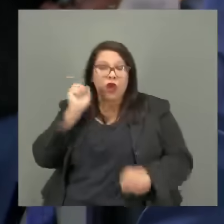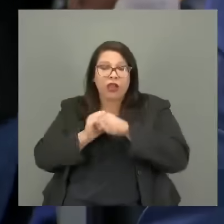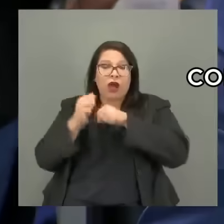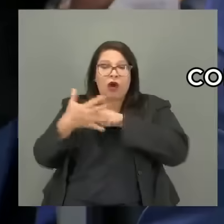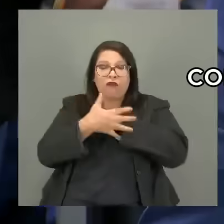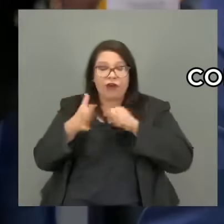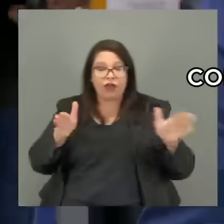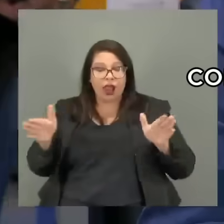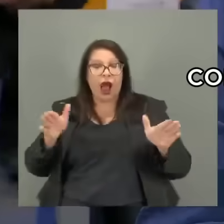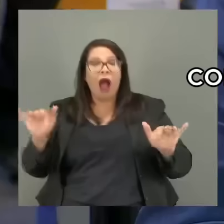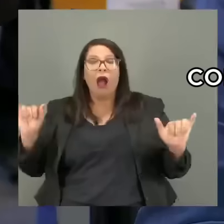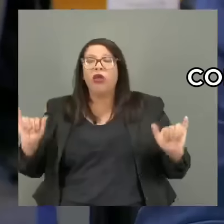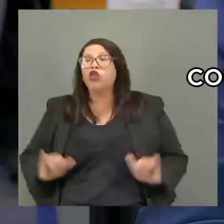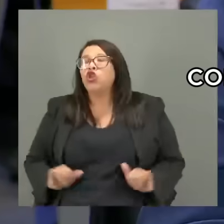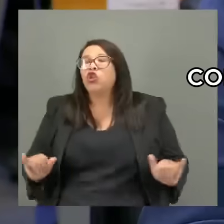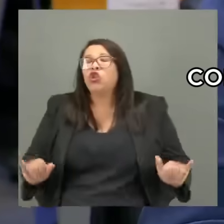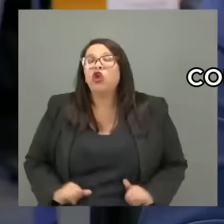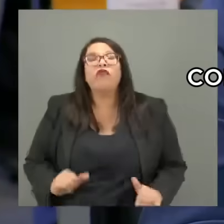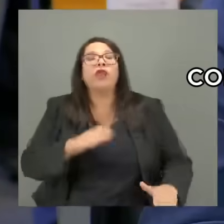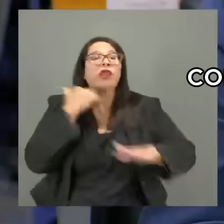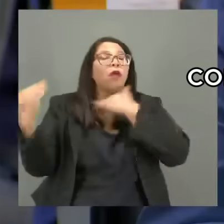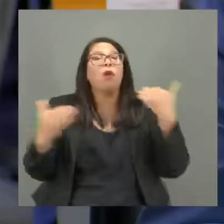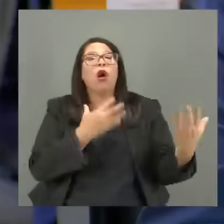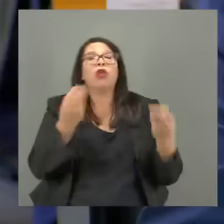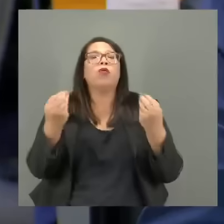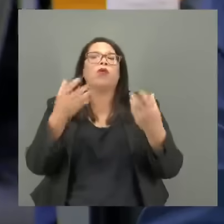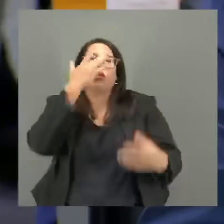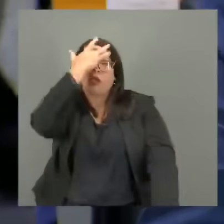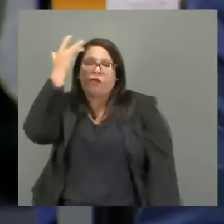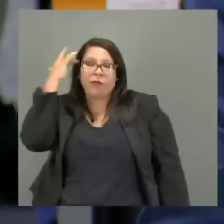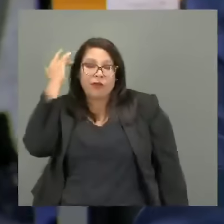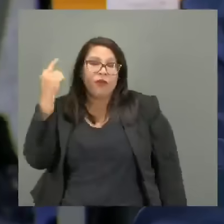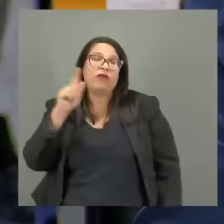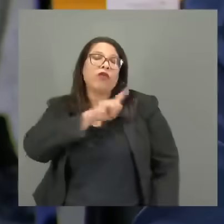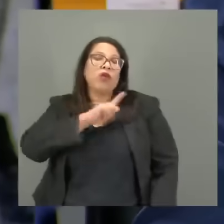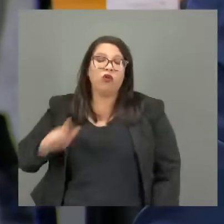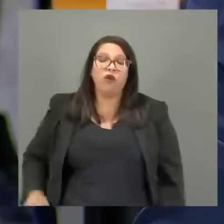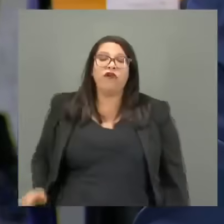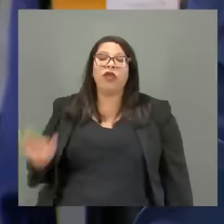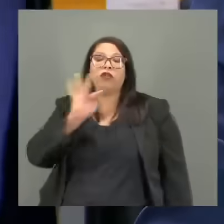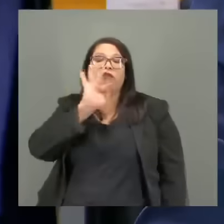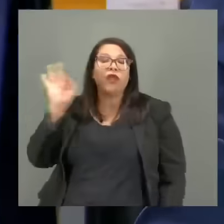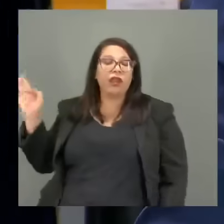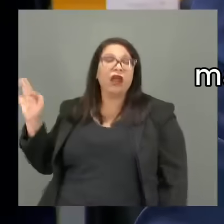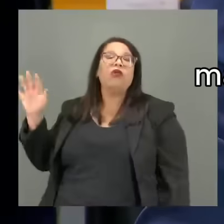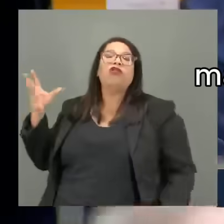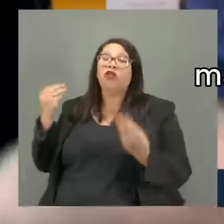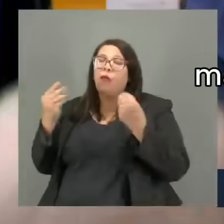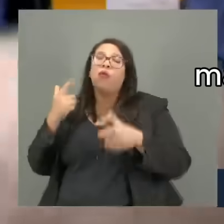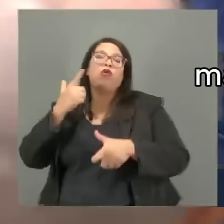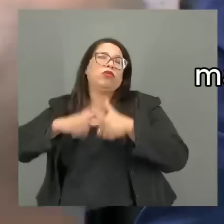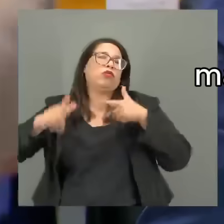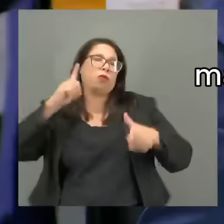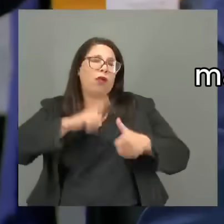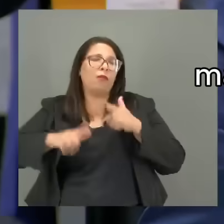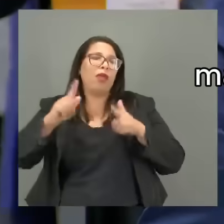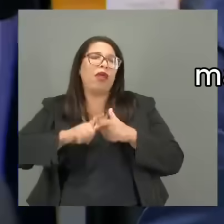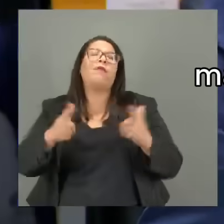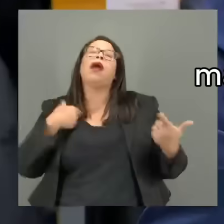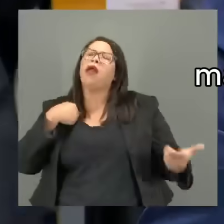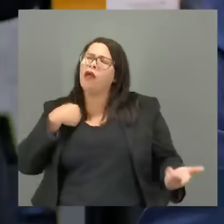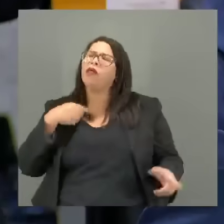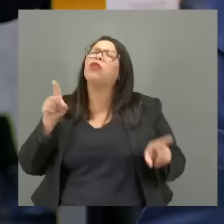sofrendo, com o objetivo de desgastar o governo federal daquela época, que eu também tinha críticas. Mas eu não posso compactuar